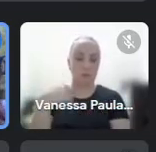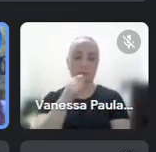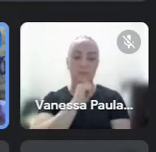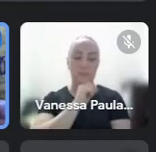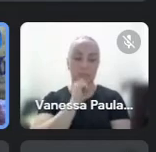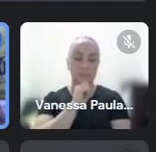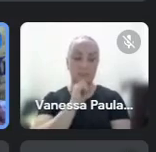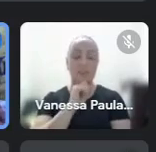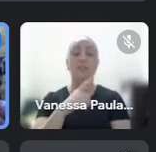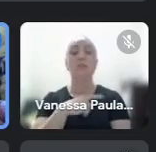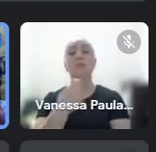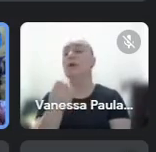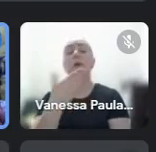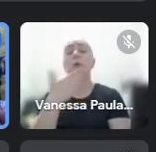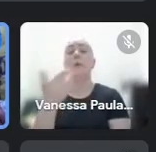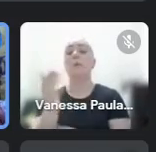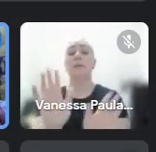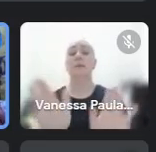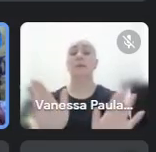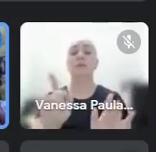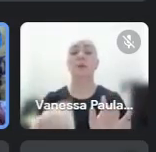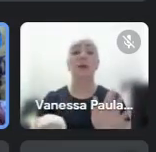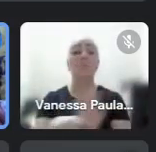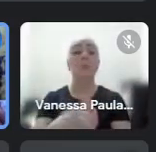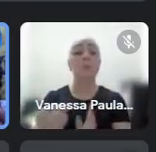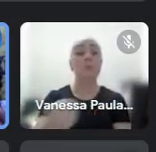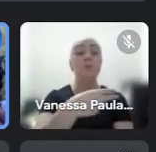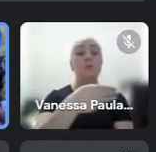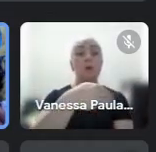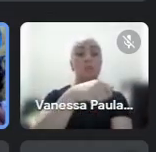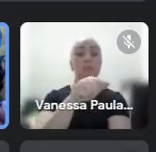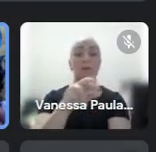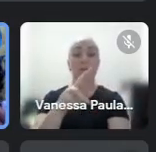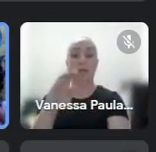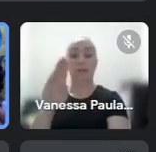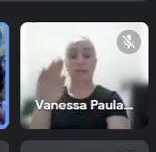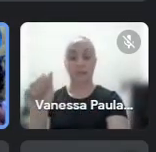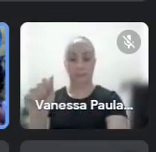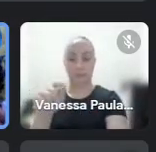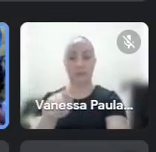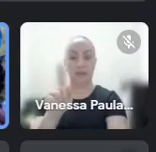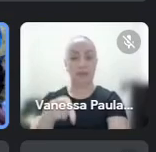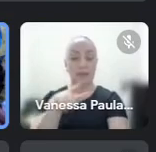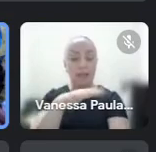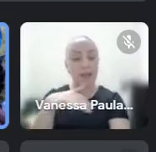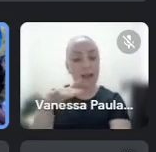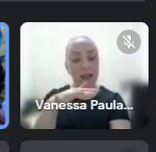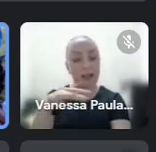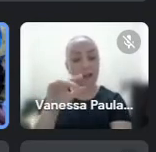ou melhor, desculpa, é Nova Marabá, tá? Essa aqui é uma área em que eu tenho